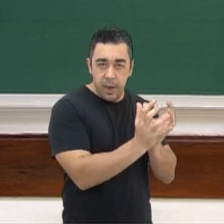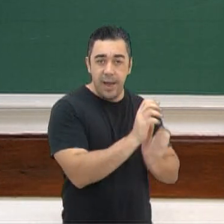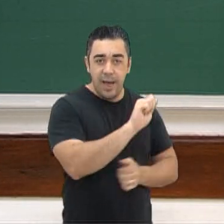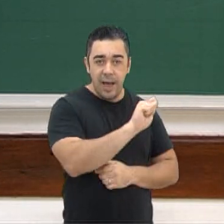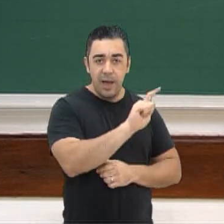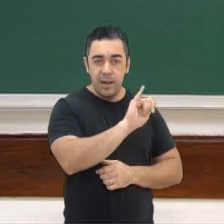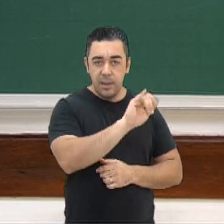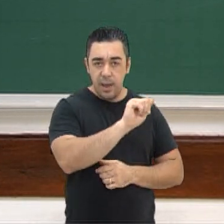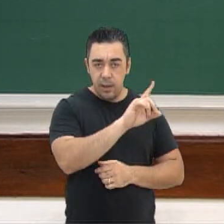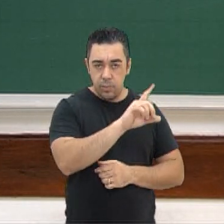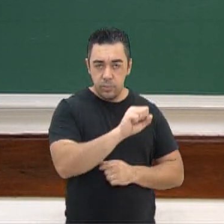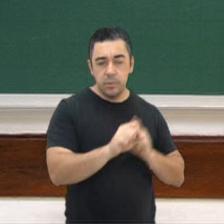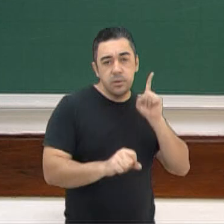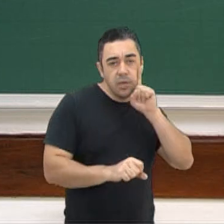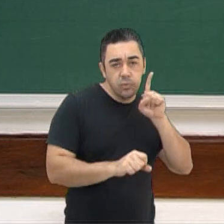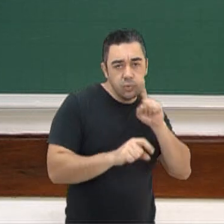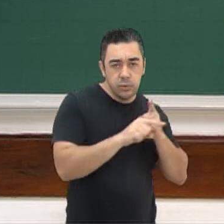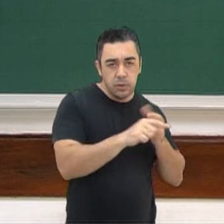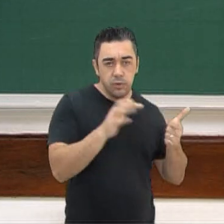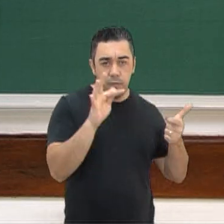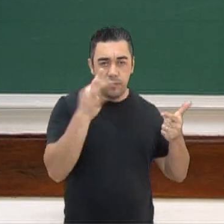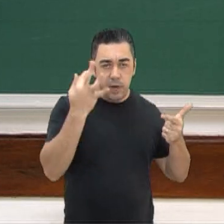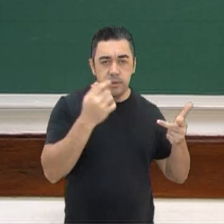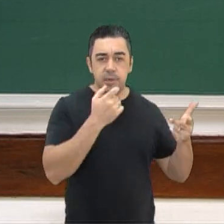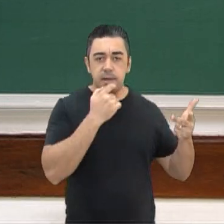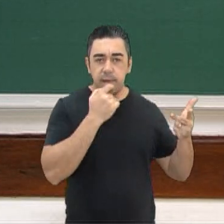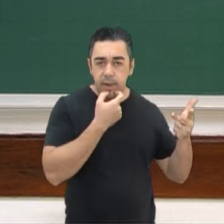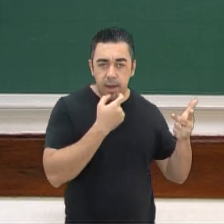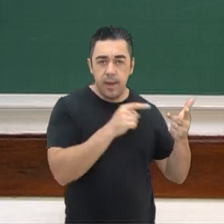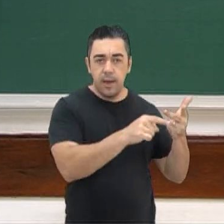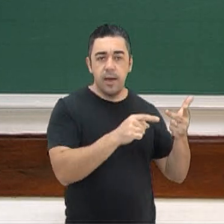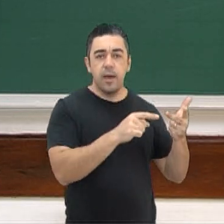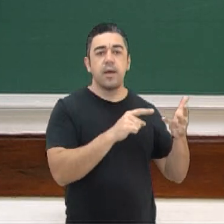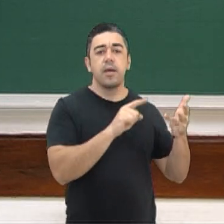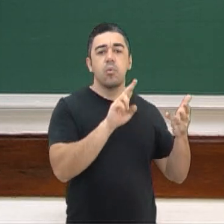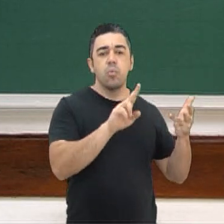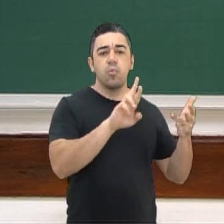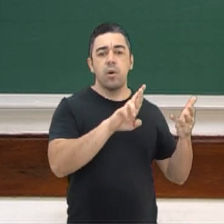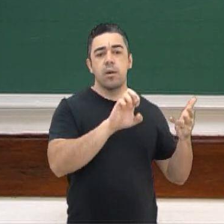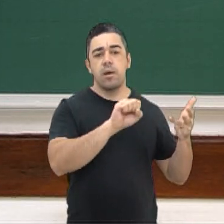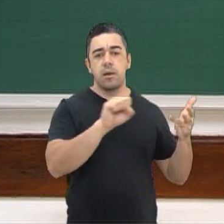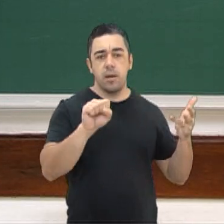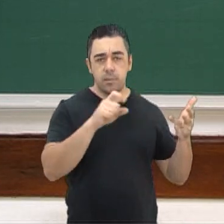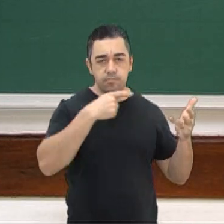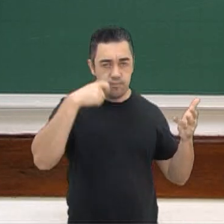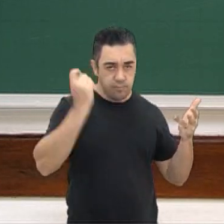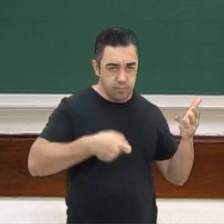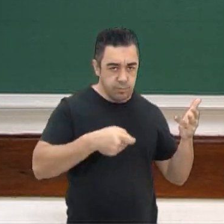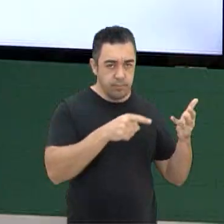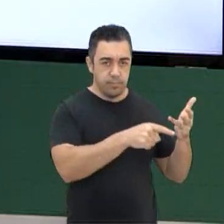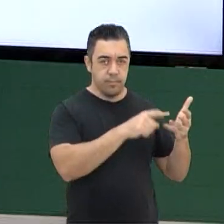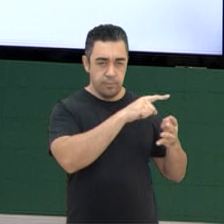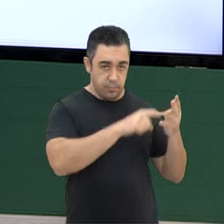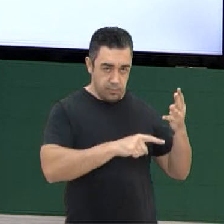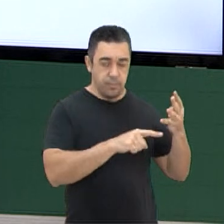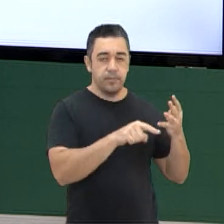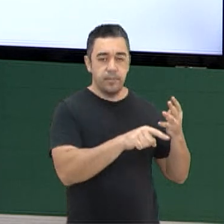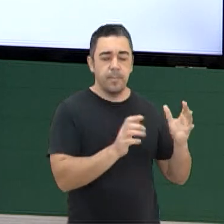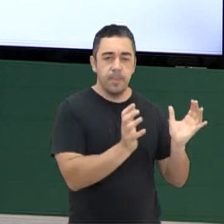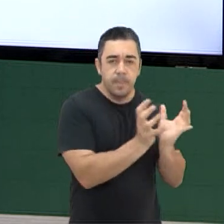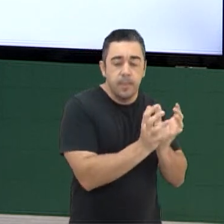aliados, Estados Unidos da América, França, Inglaterra e a União Soviética. O